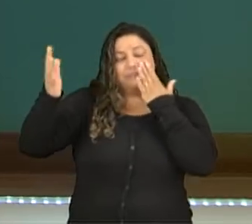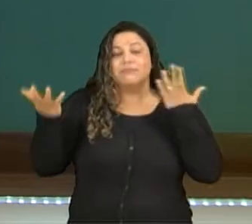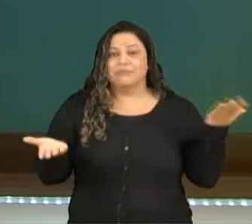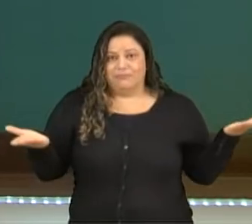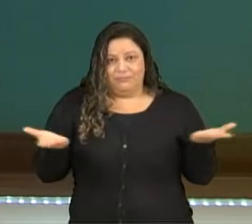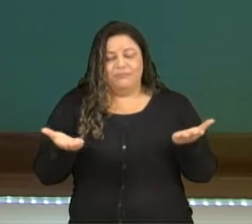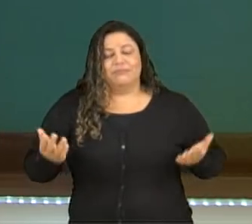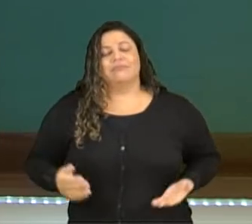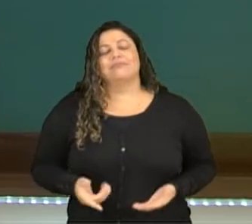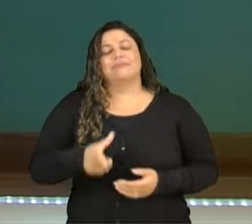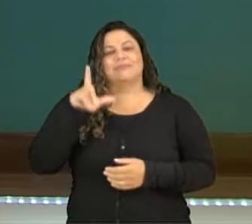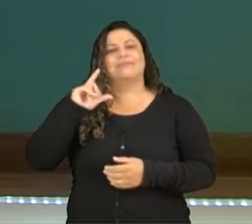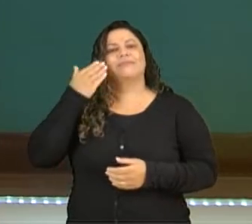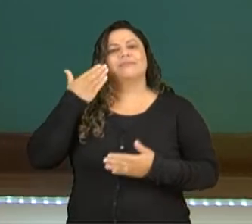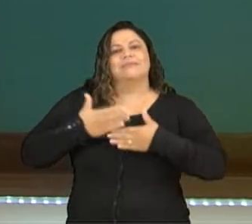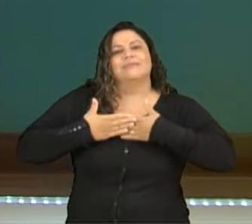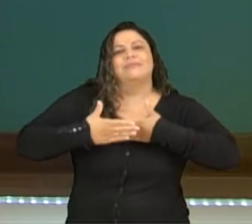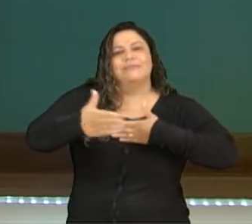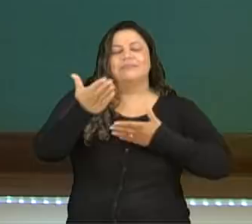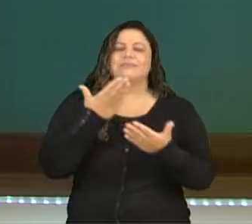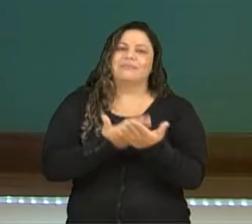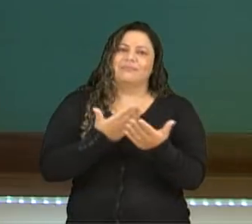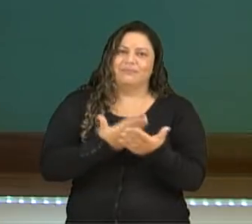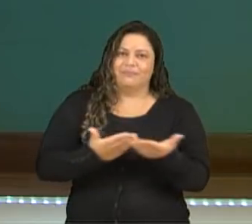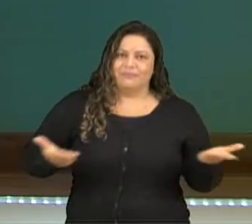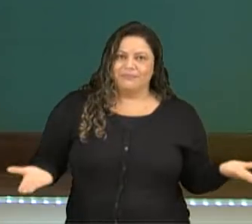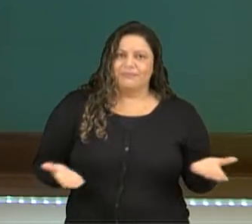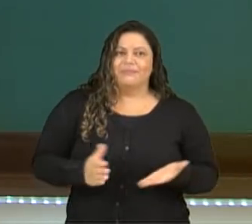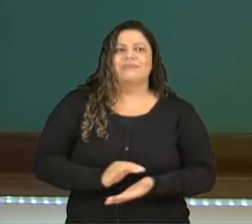gente refletir antes da gente iniciar a nossa aula.